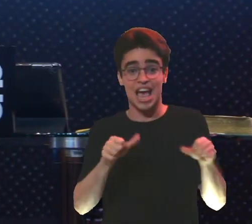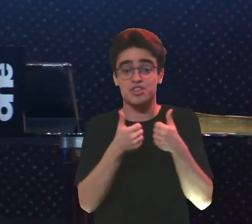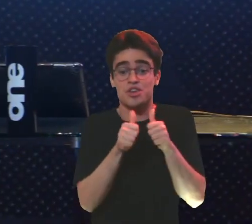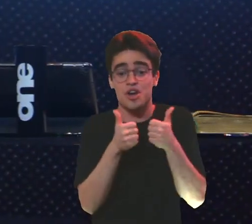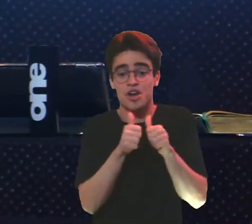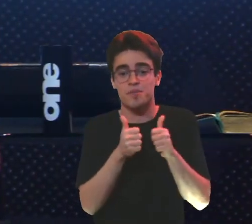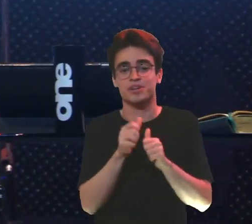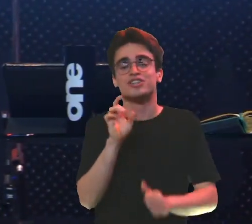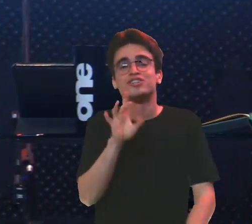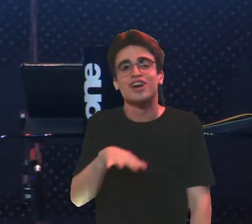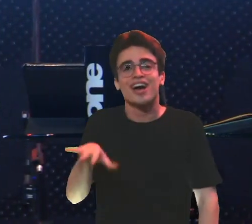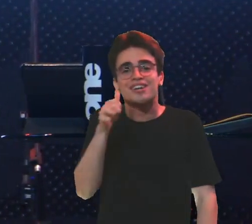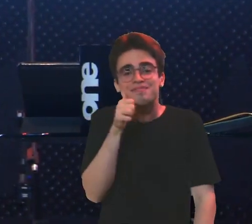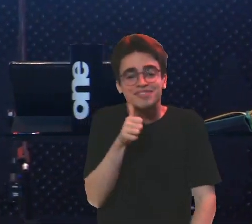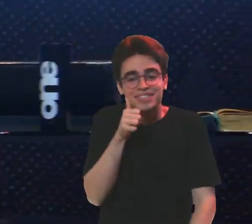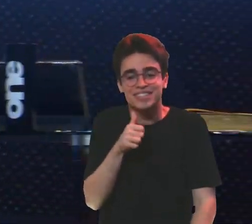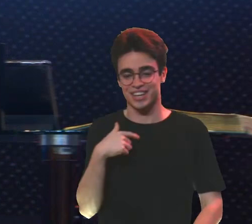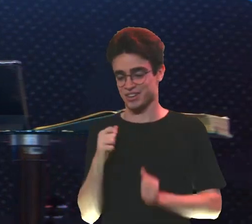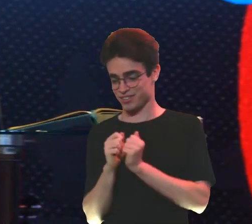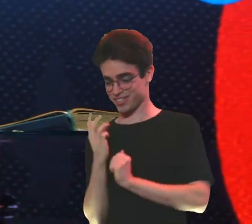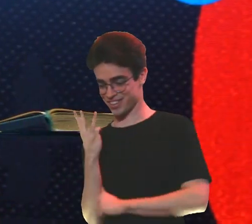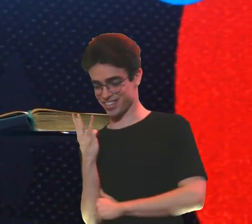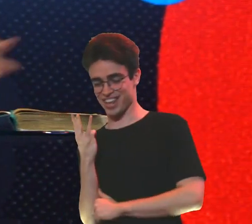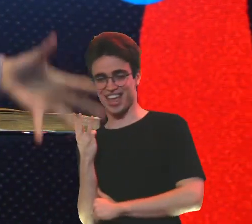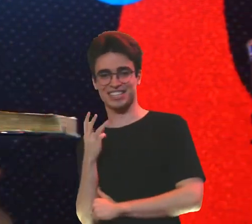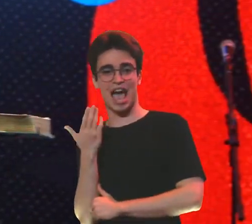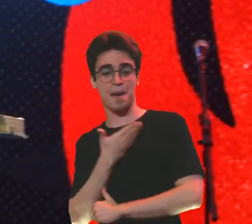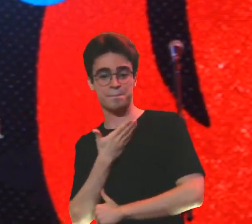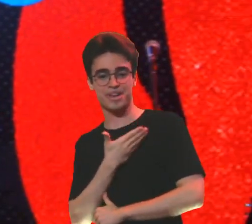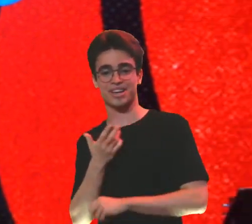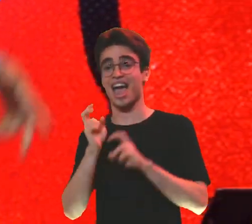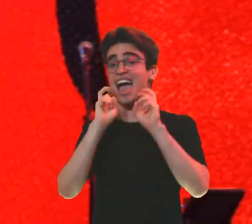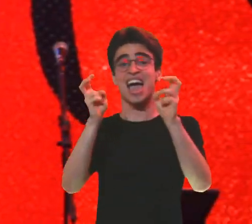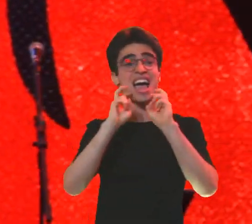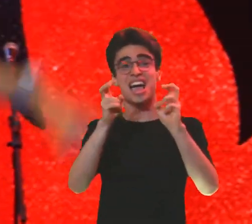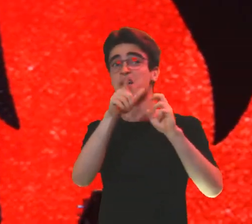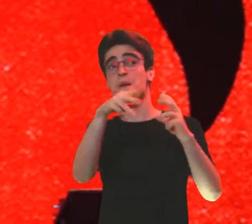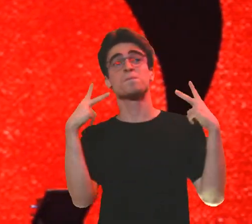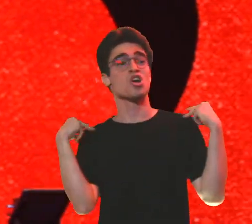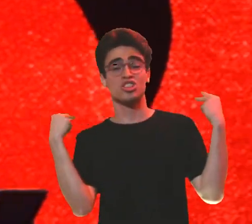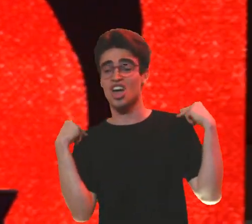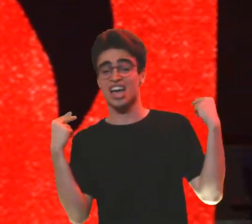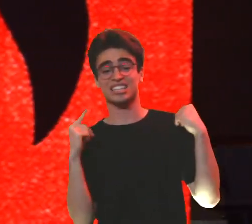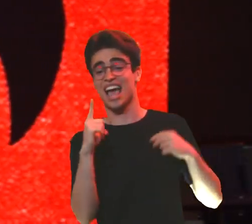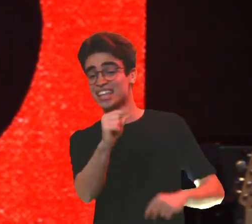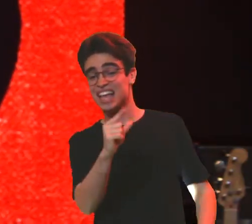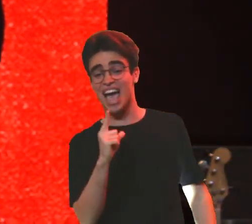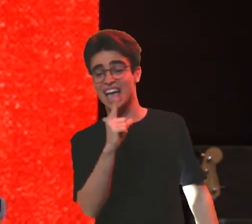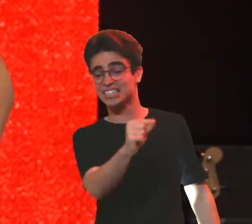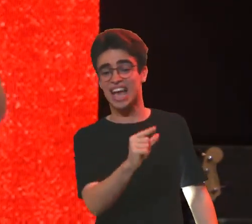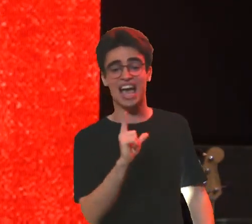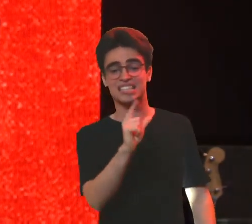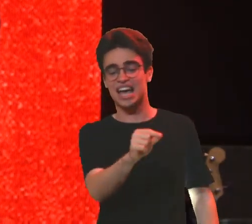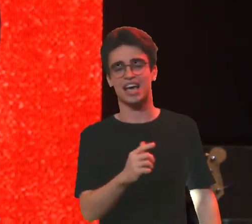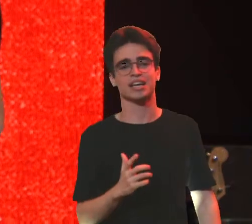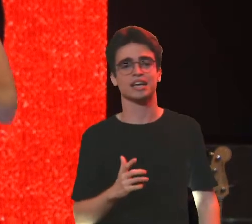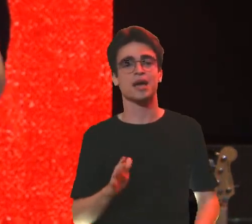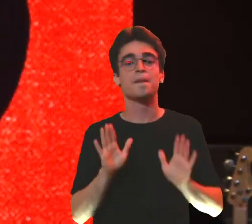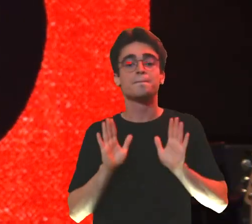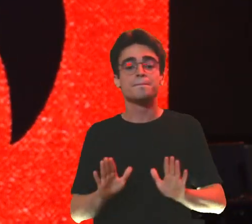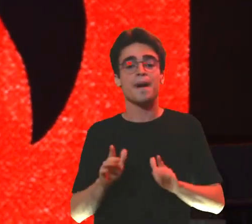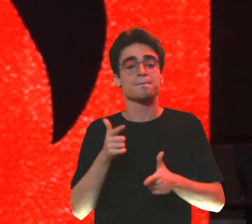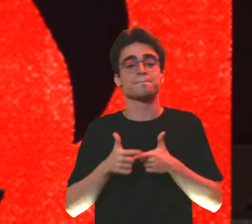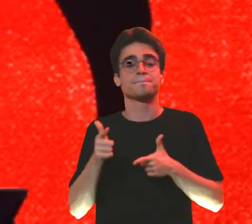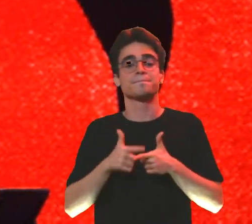eram só senhorinhas, e eu e minhas 3 amigas. E elas começaram a gritar, motorista, vai, por favor. Só que qual que